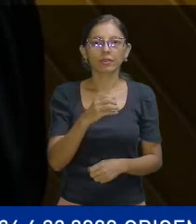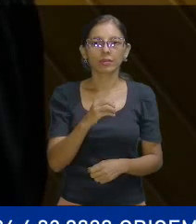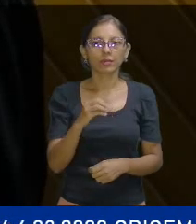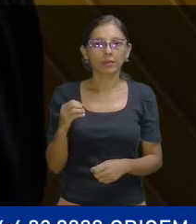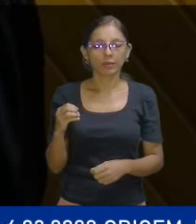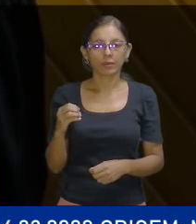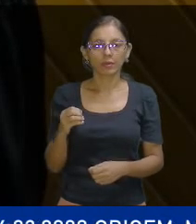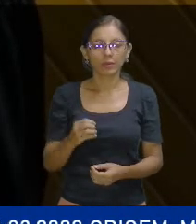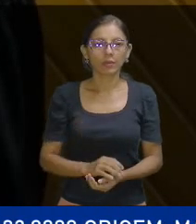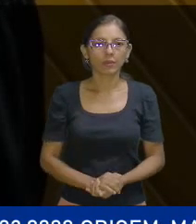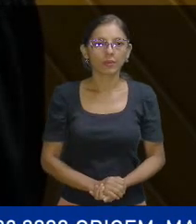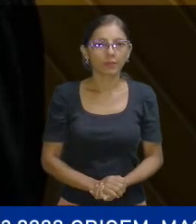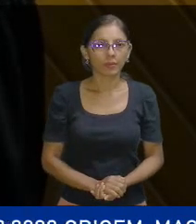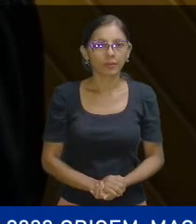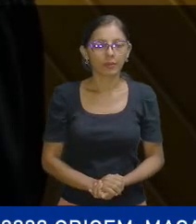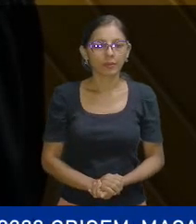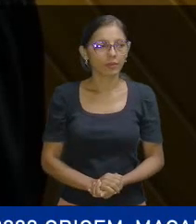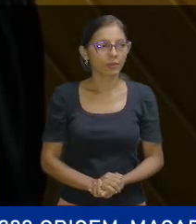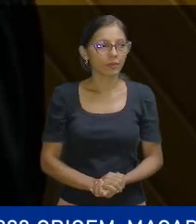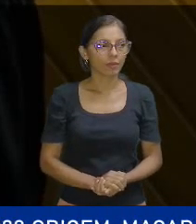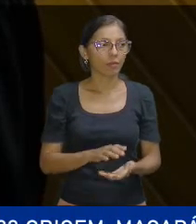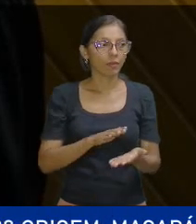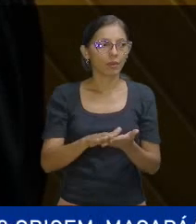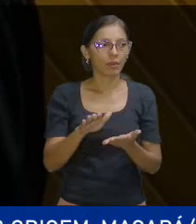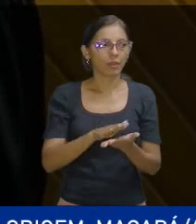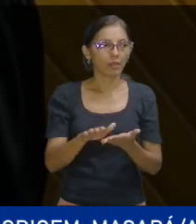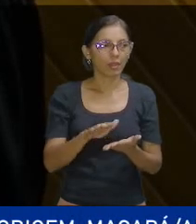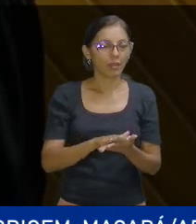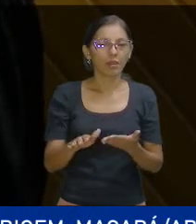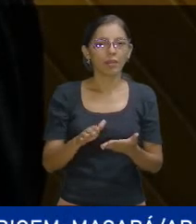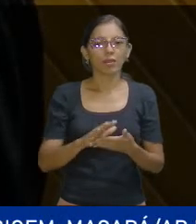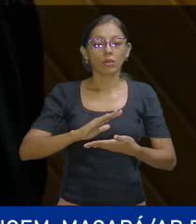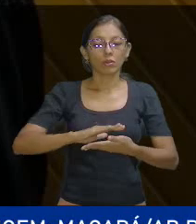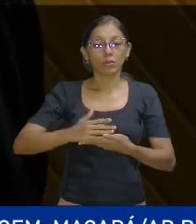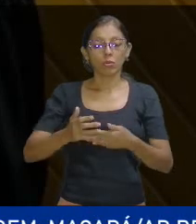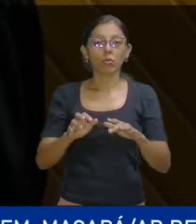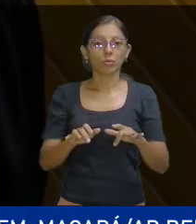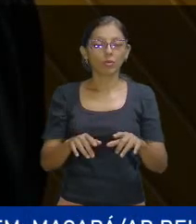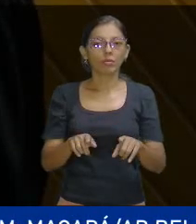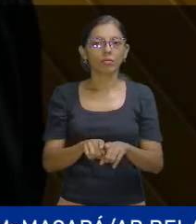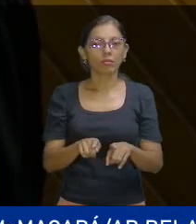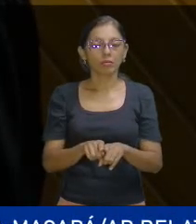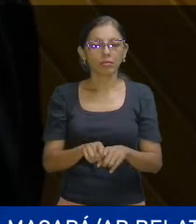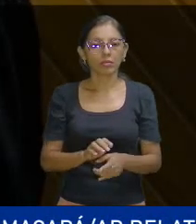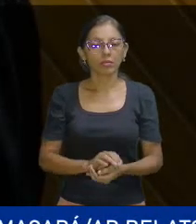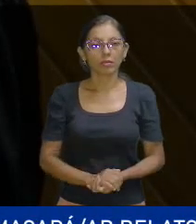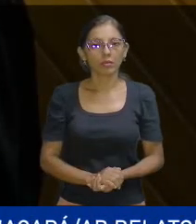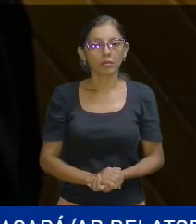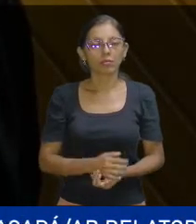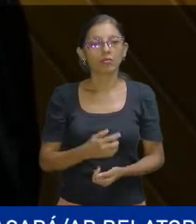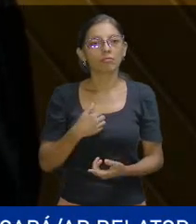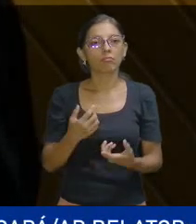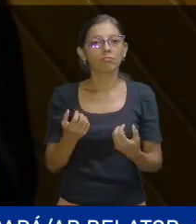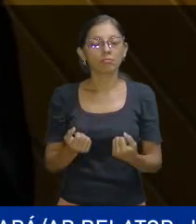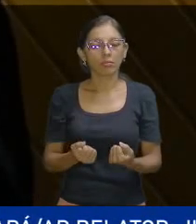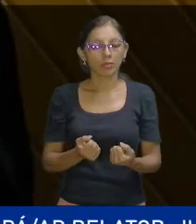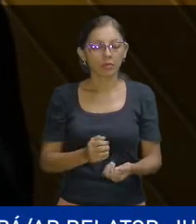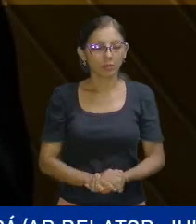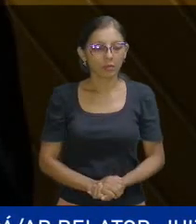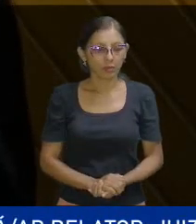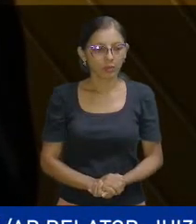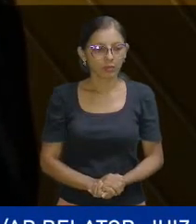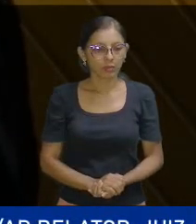à aquisição de impressora multifuncional e notebook. Eu também estou acolhendo a justificativa por meio das